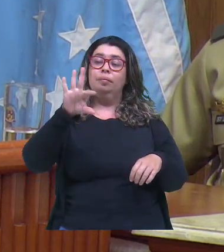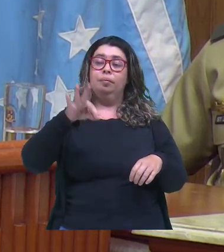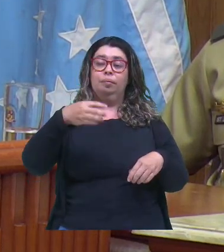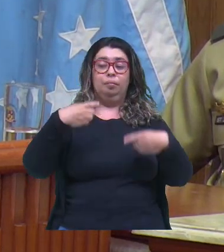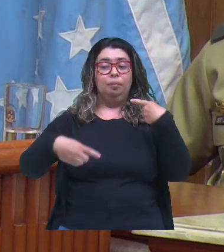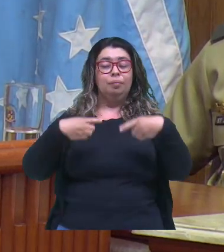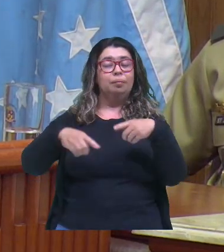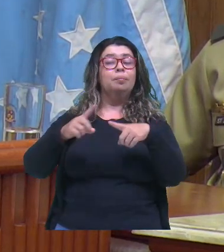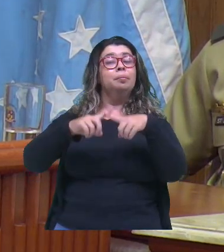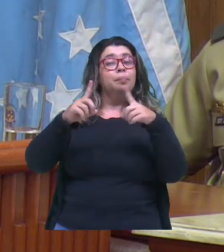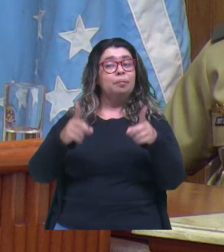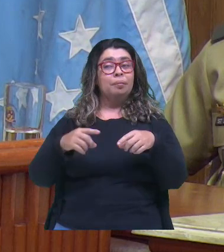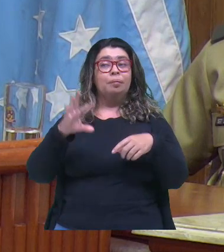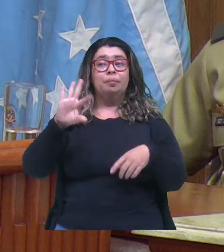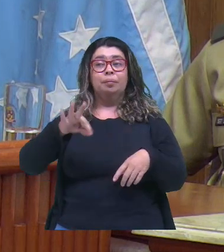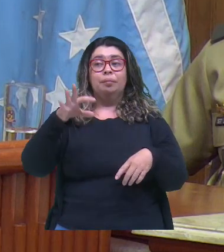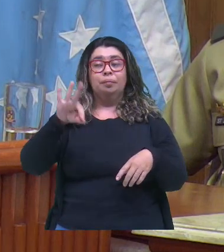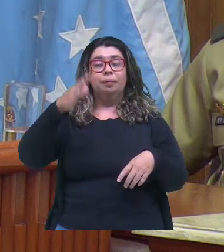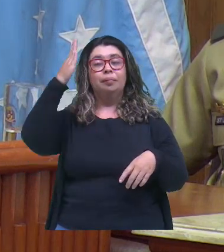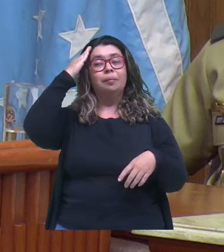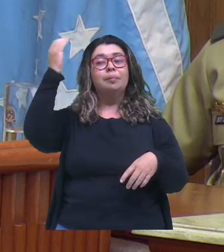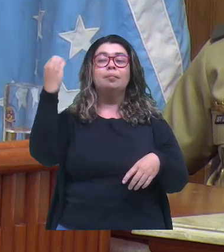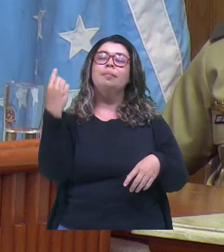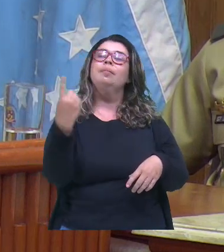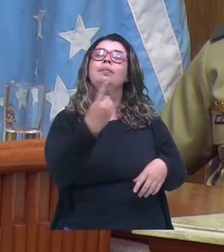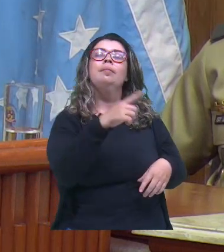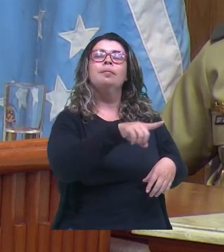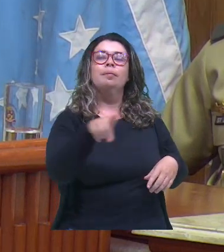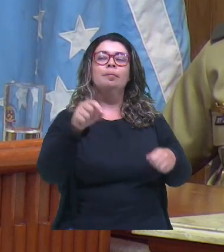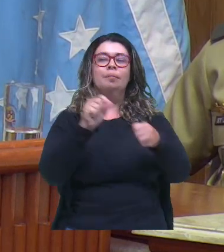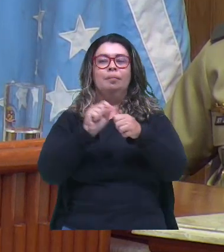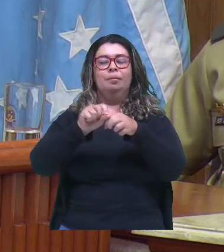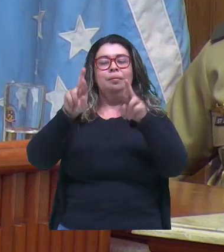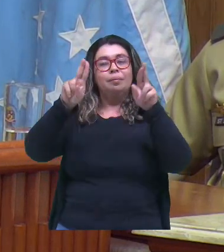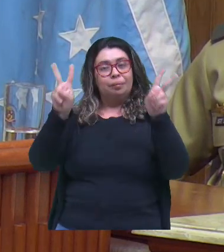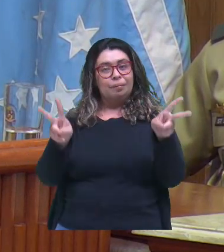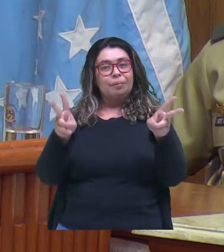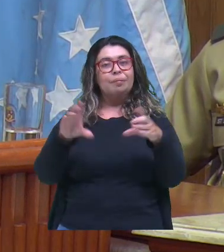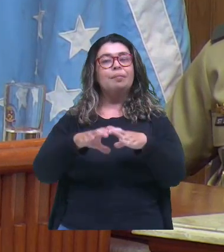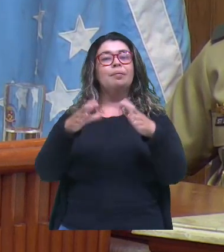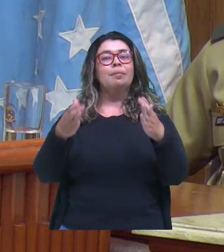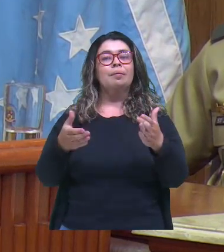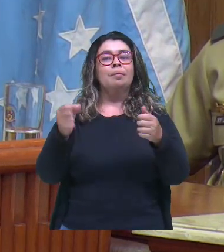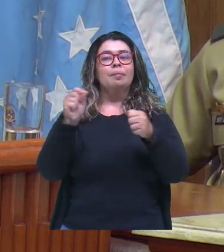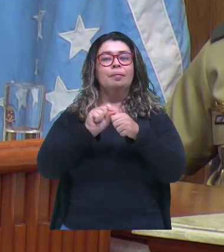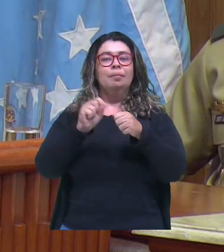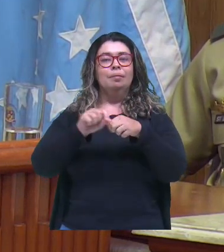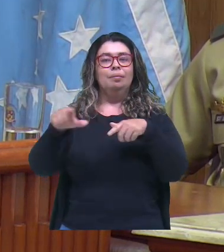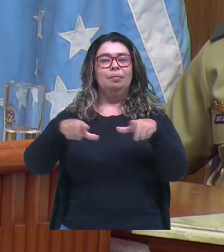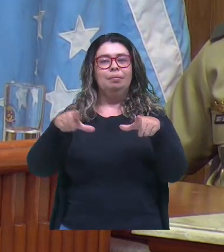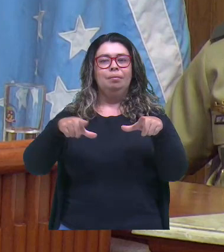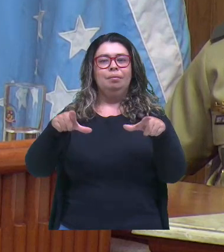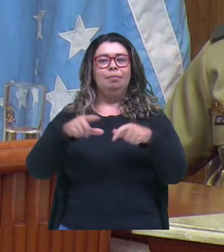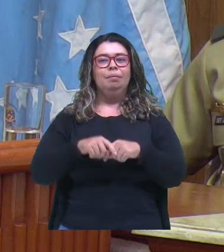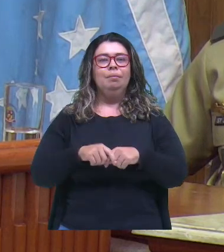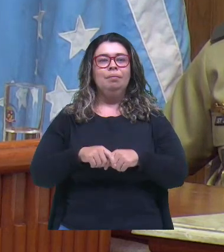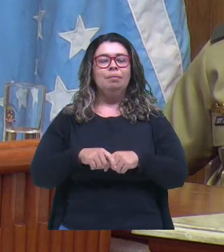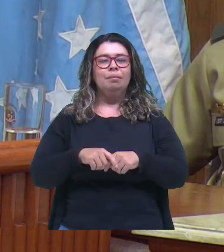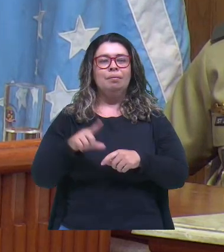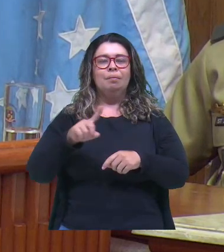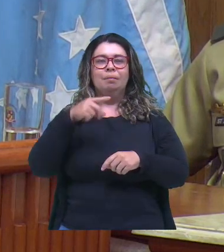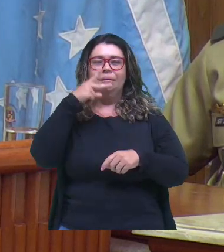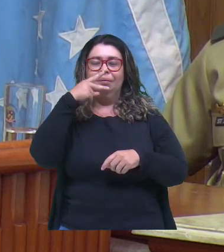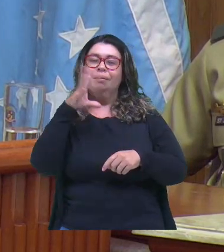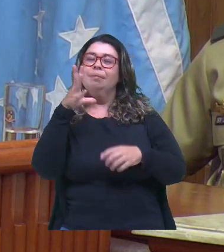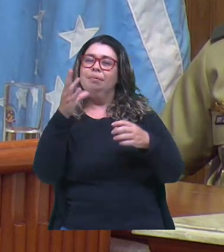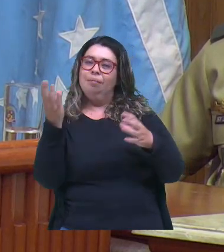foi uma escolha de saber que cada um de vocês fez a diferença onde vocês desempenham suas funções. Não vou me estender porque o tempo é